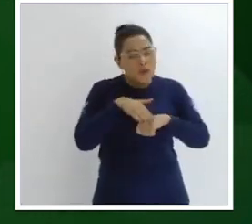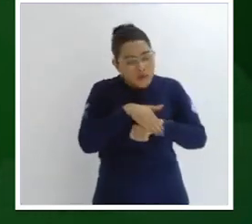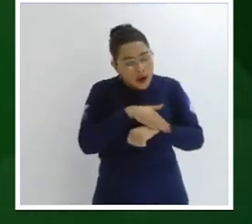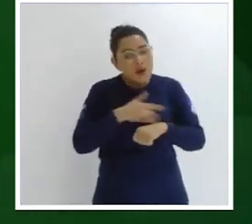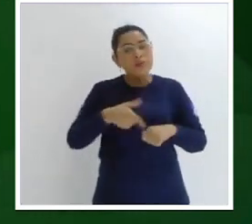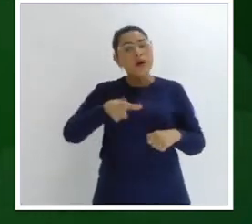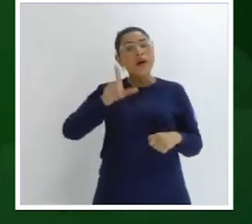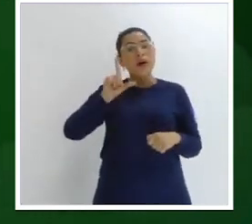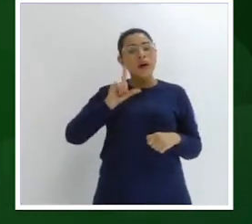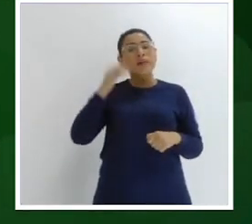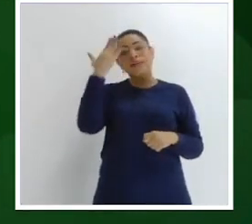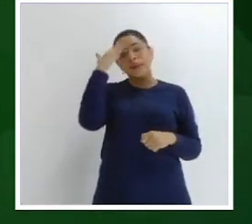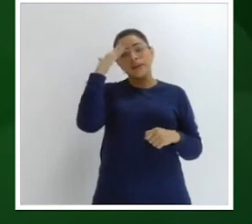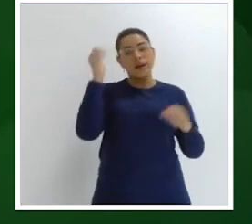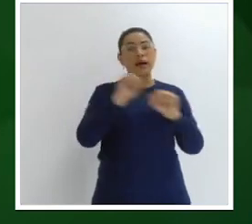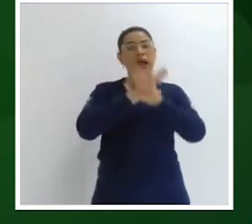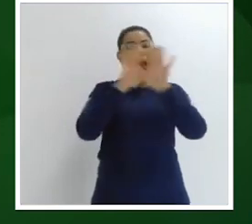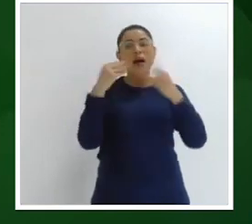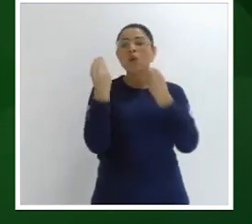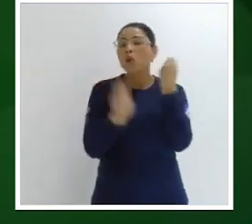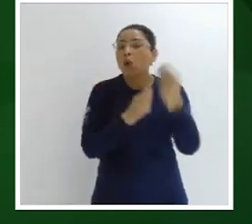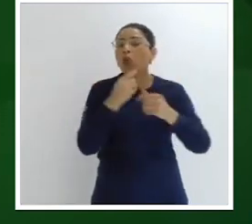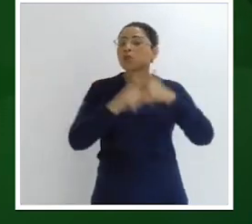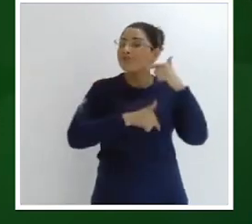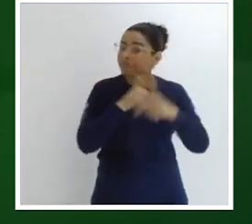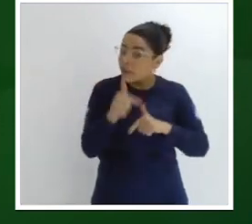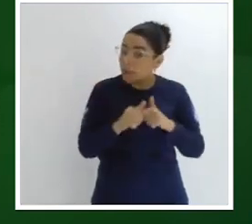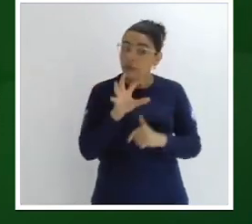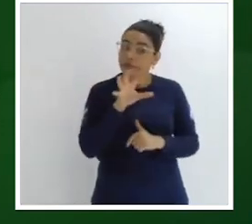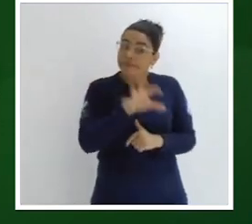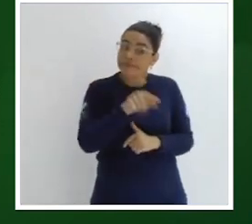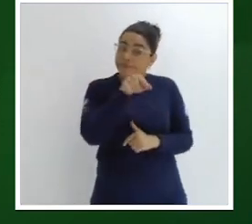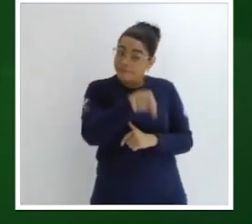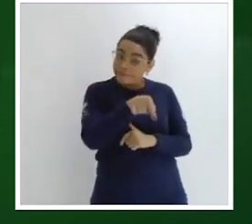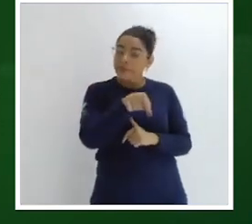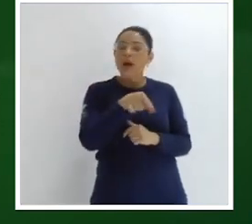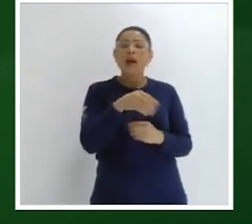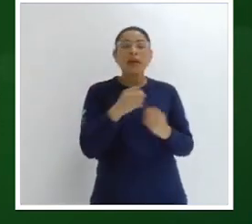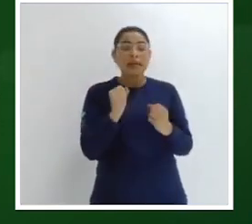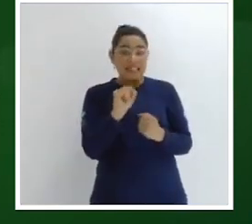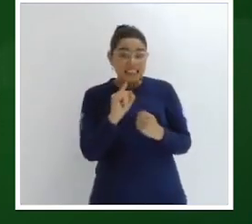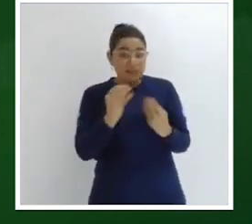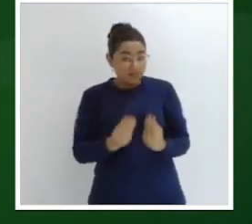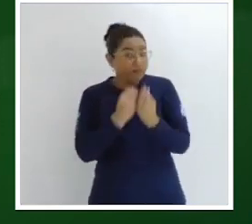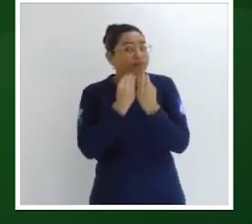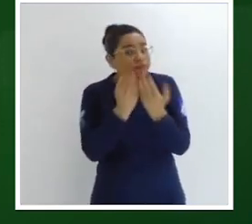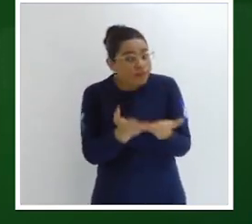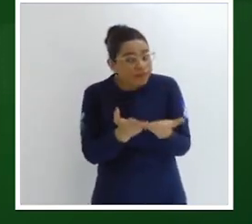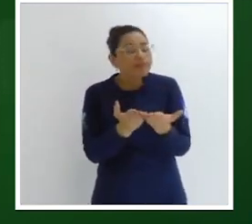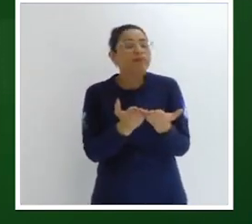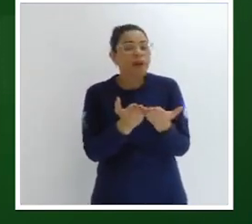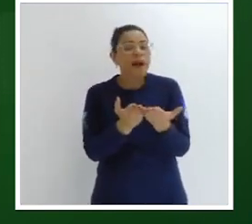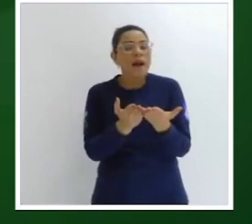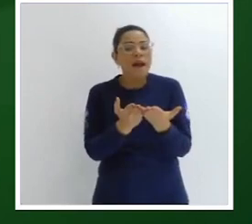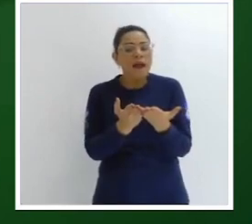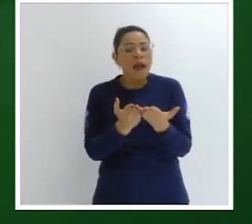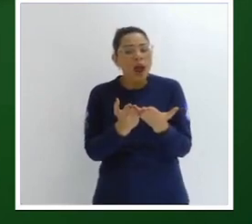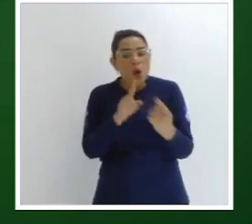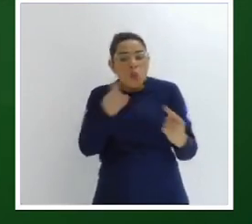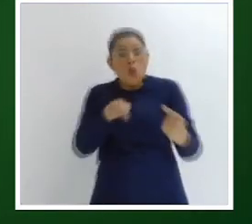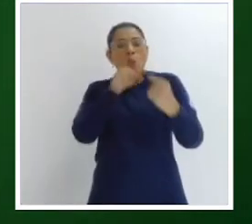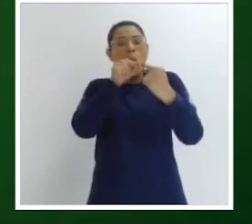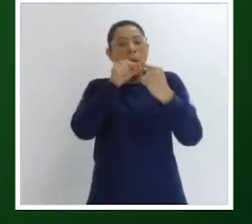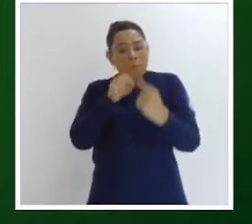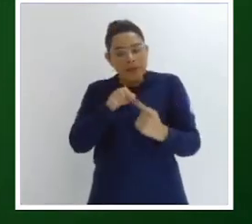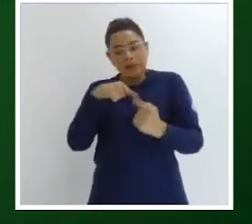entender como foi esse trabalho lá e a gente olha se o que ele tá ofertando está de acordo com as premissas que nós estamos desenvolvendo dentro